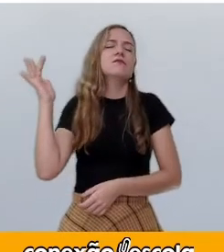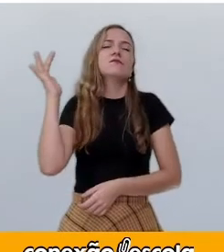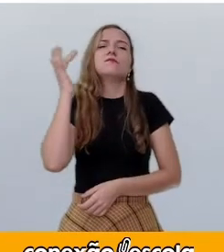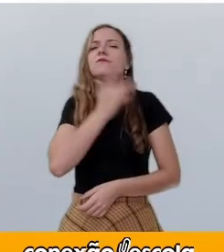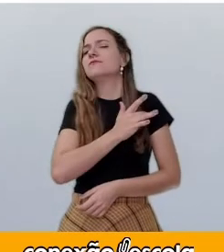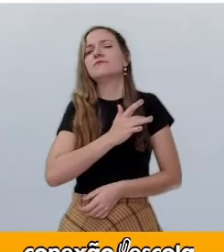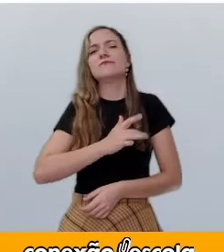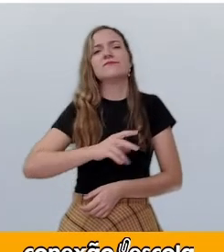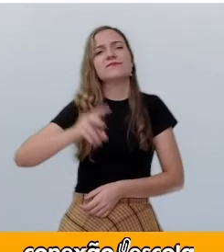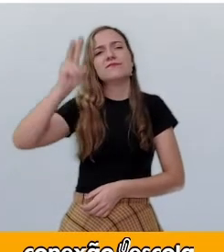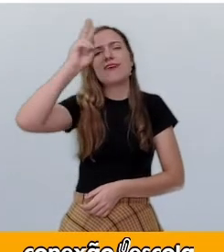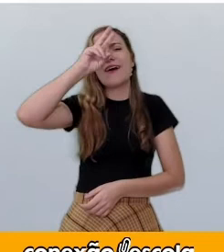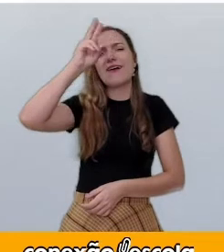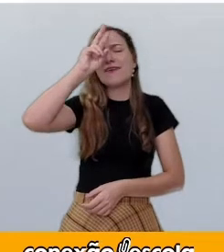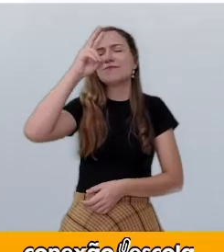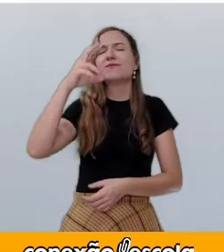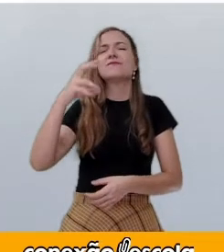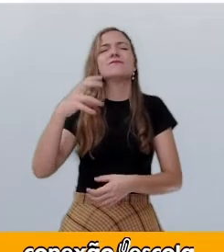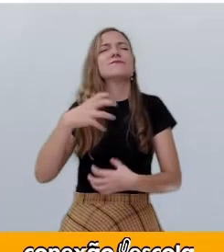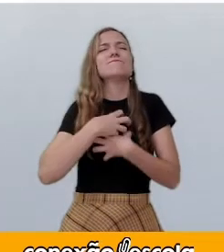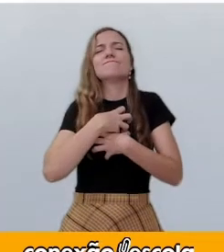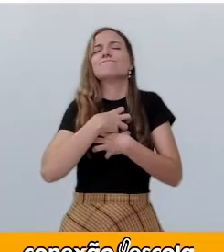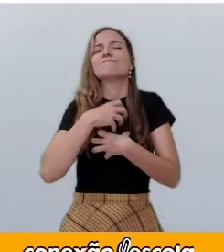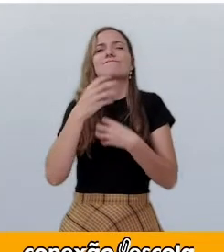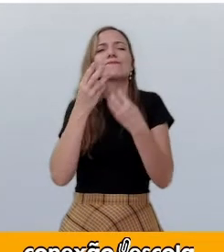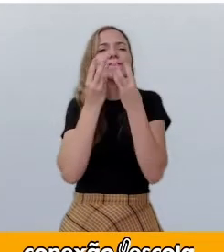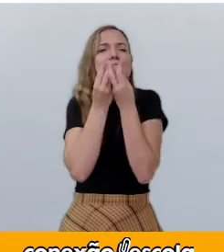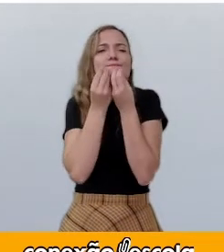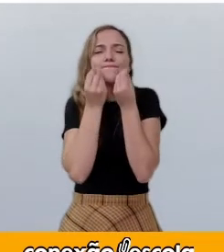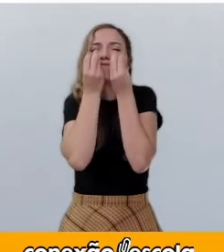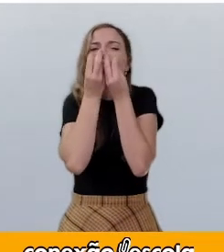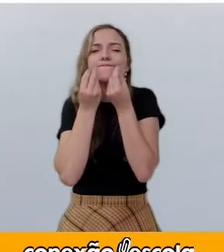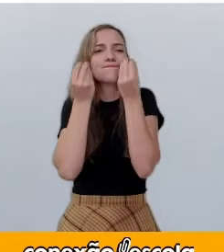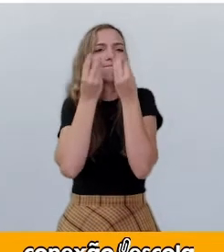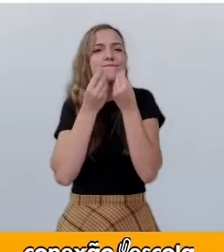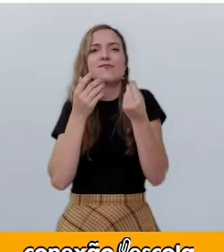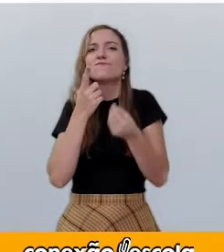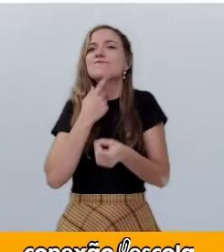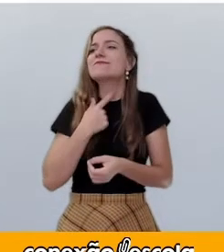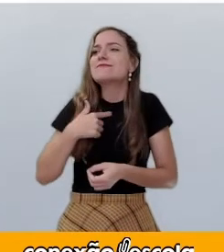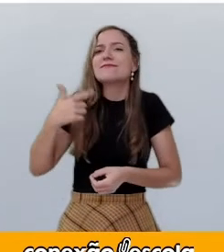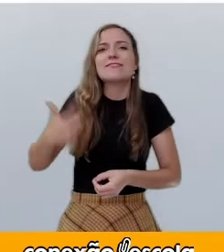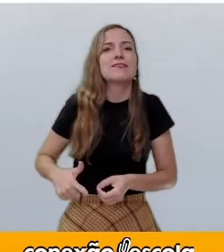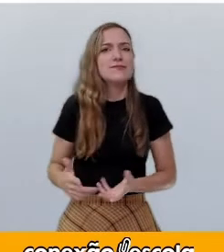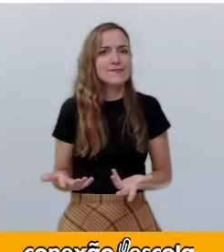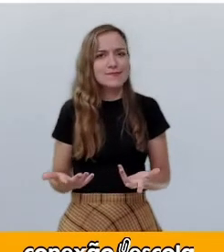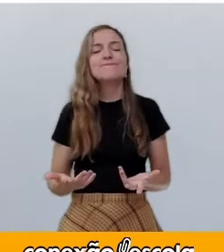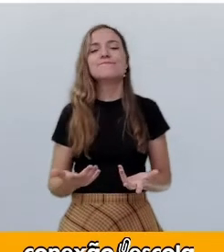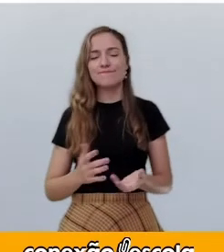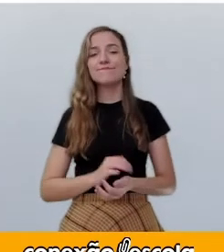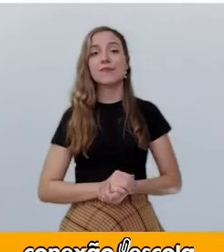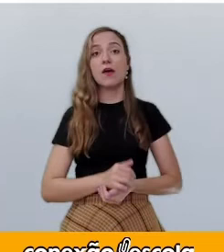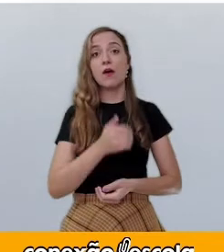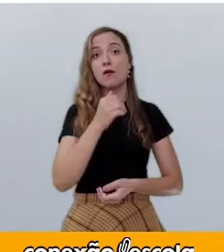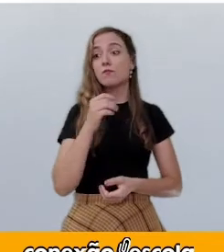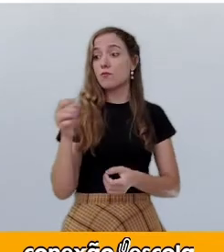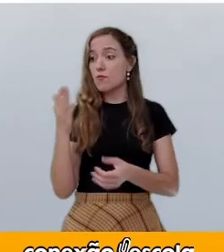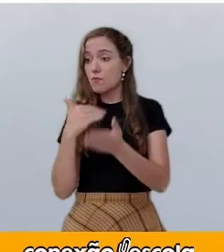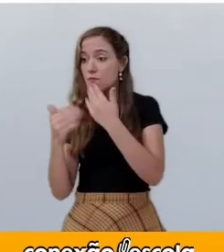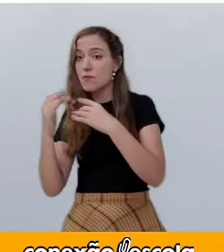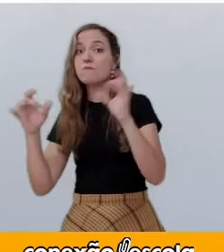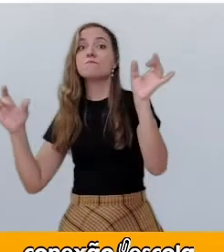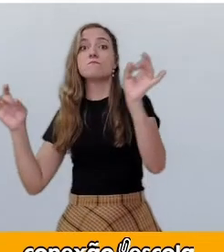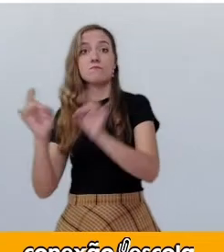só de lembrar já fico com água na boca depois da comida você sempre